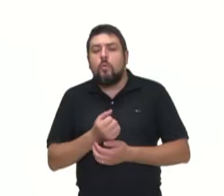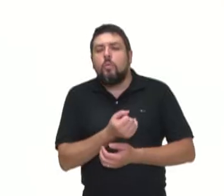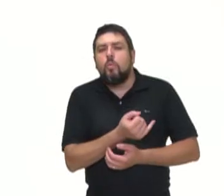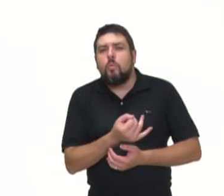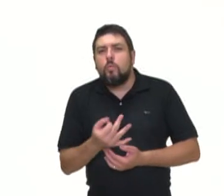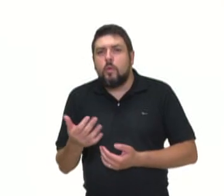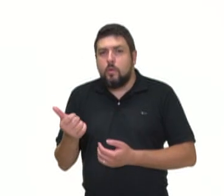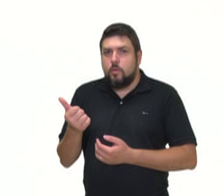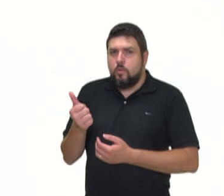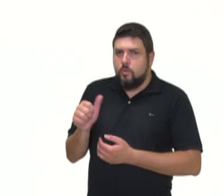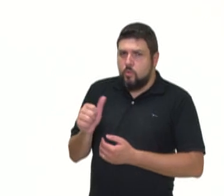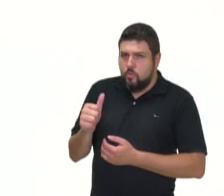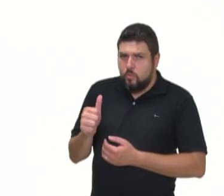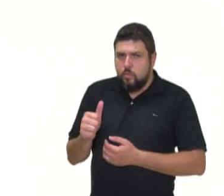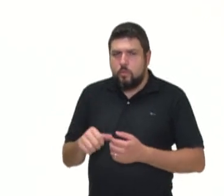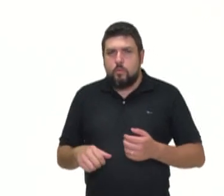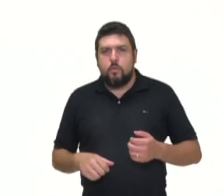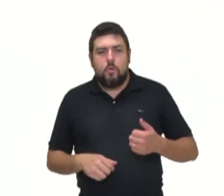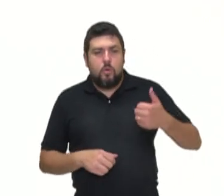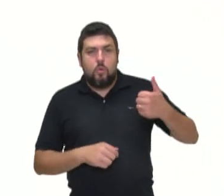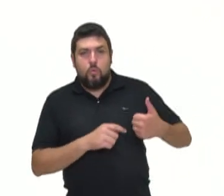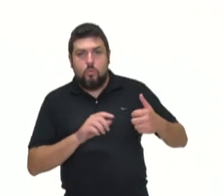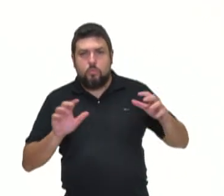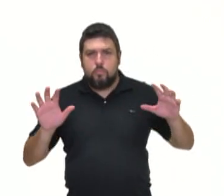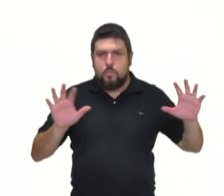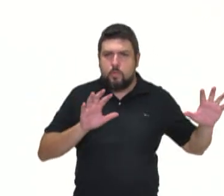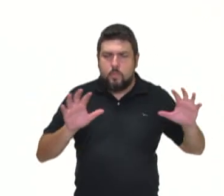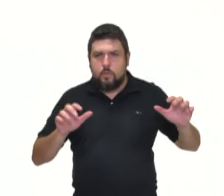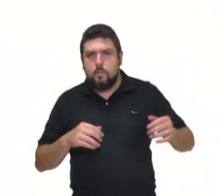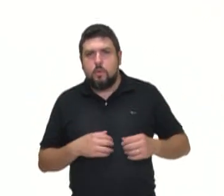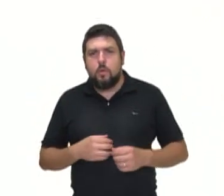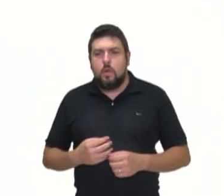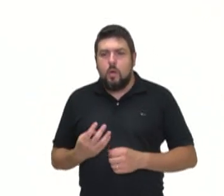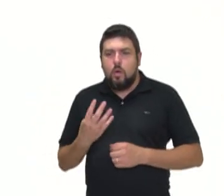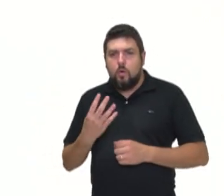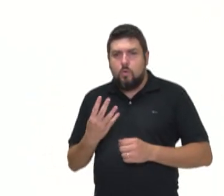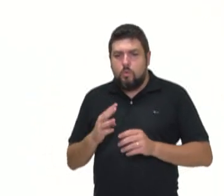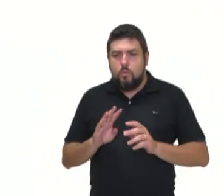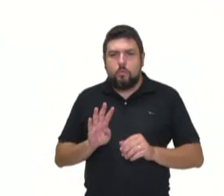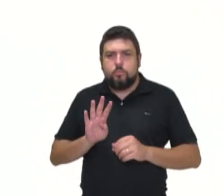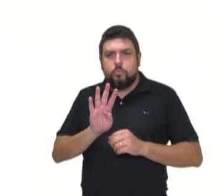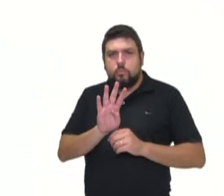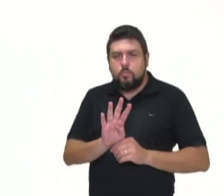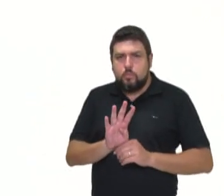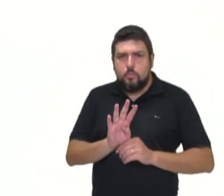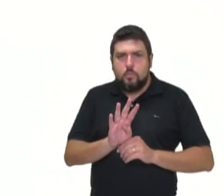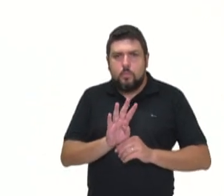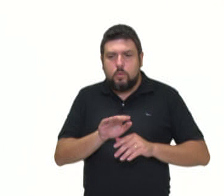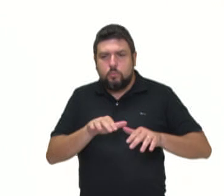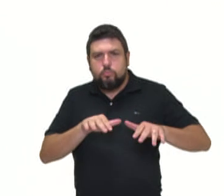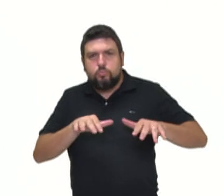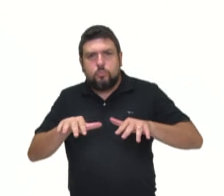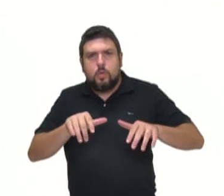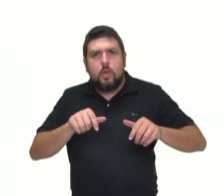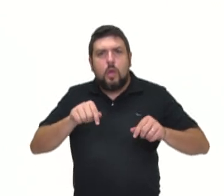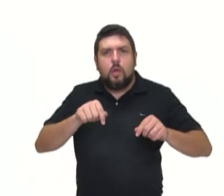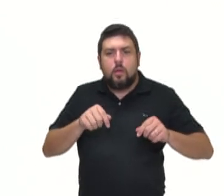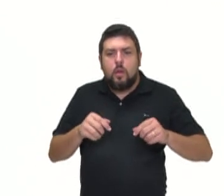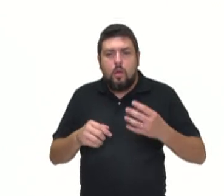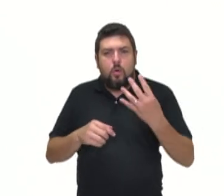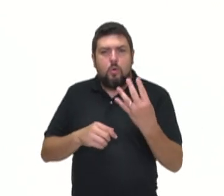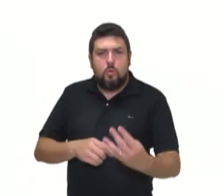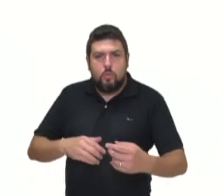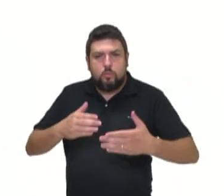né? Um goleiro, 4 zagueiros, 4 meia-campistas e